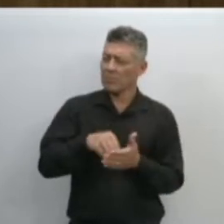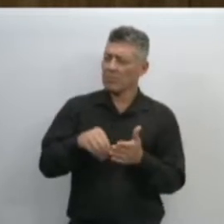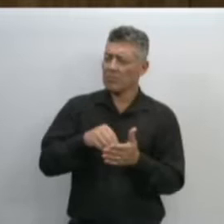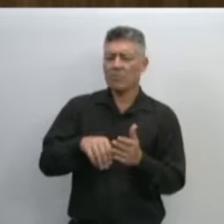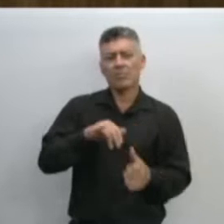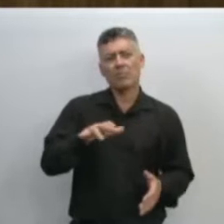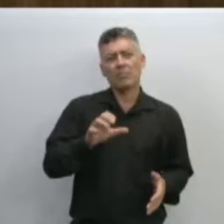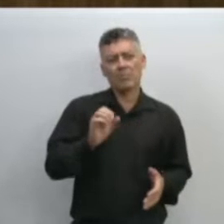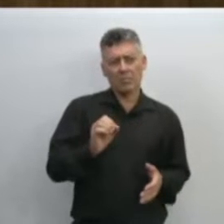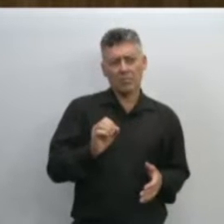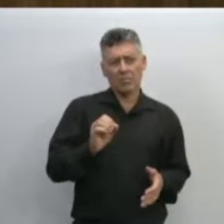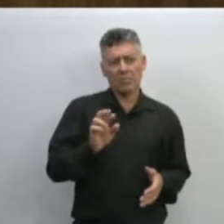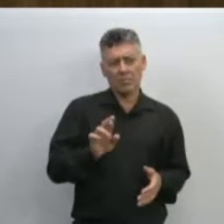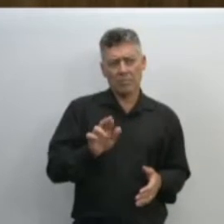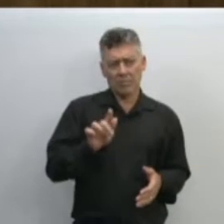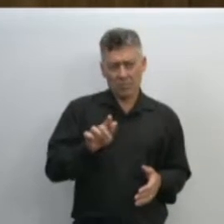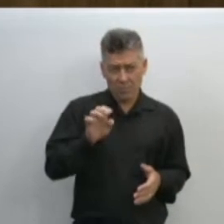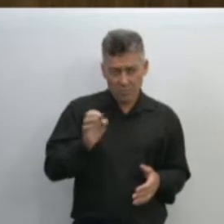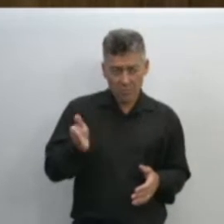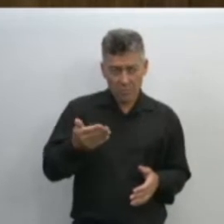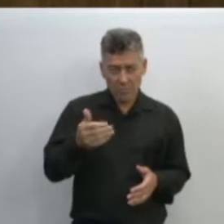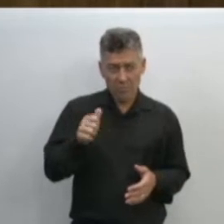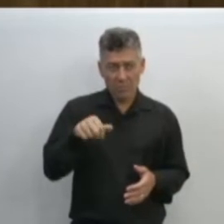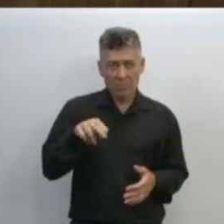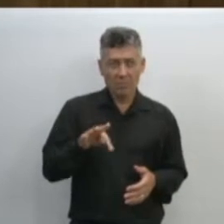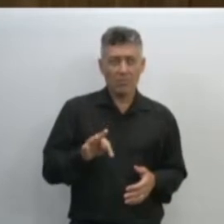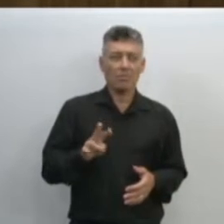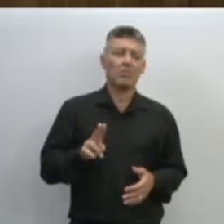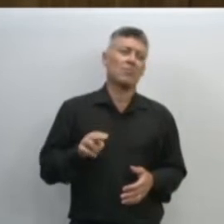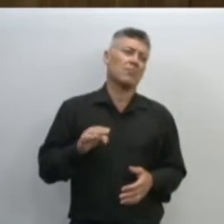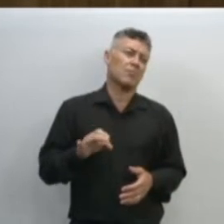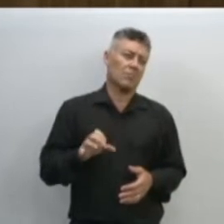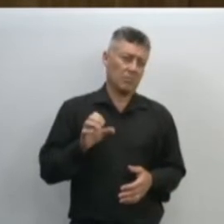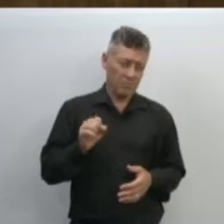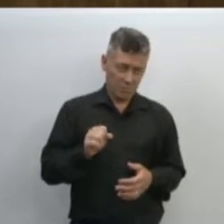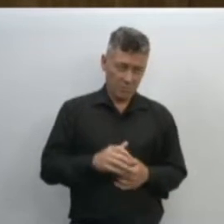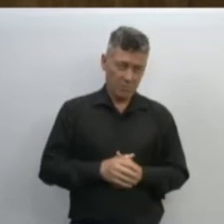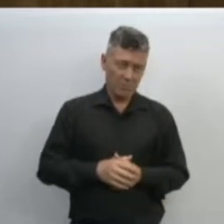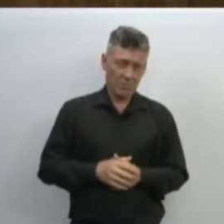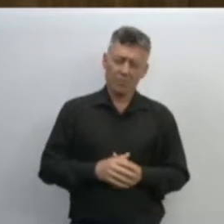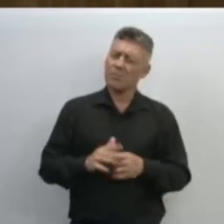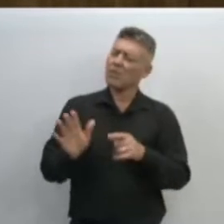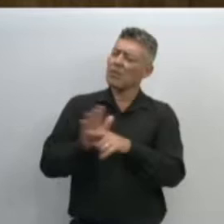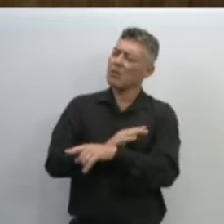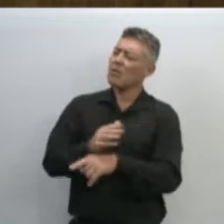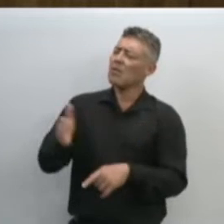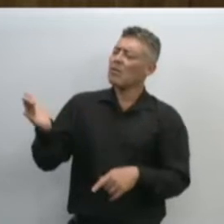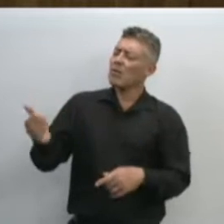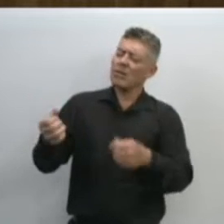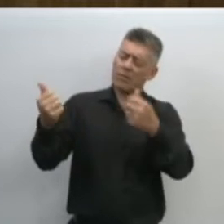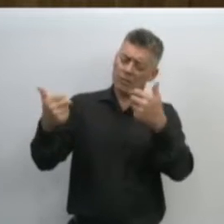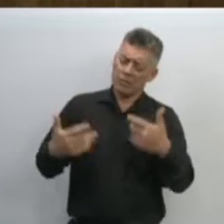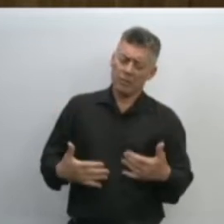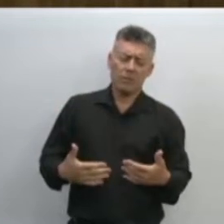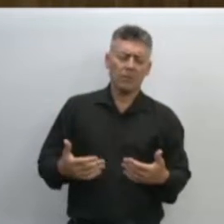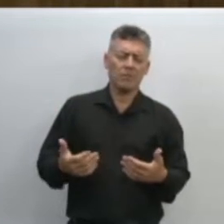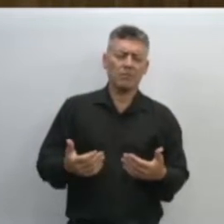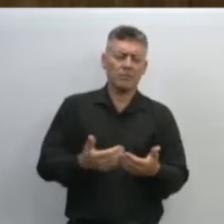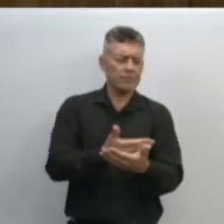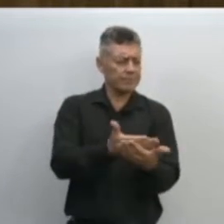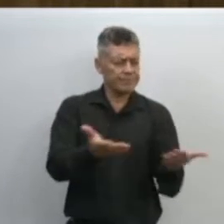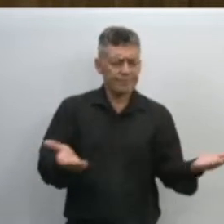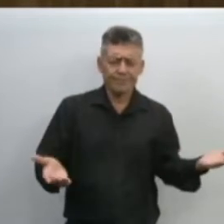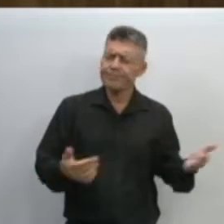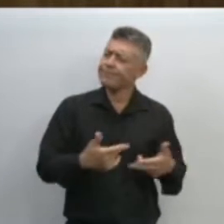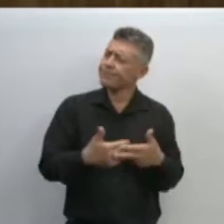Jorge Antunes, para poder cobrar algumas soluções para o nosso município, entre elas, para